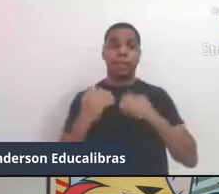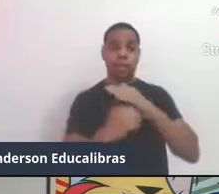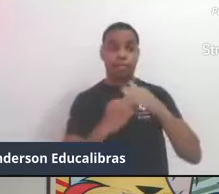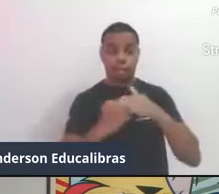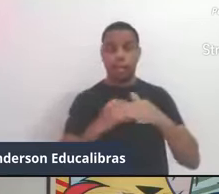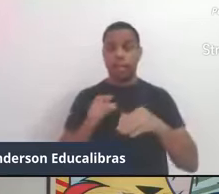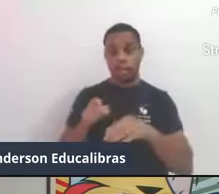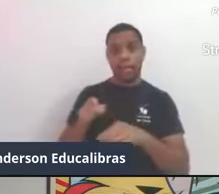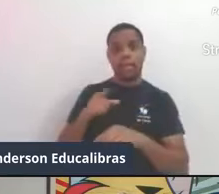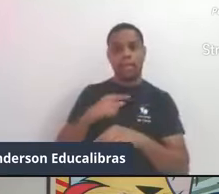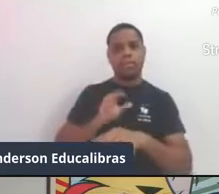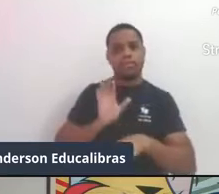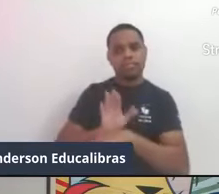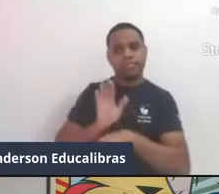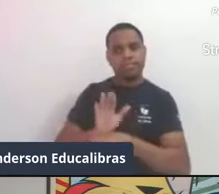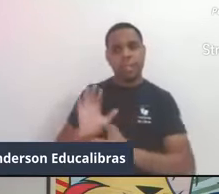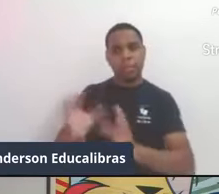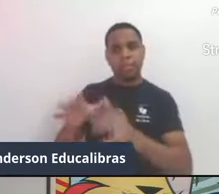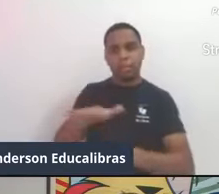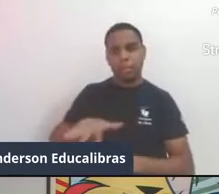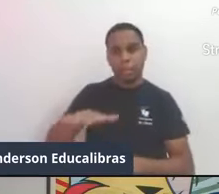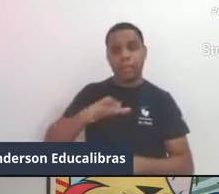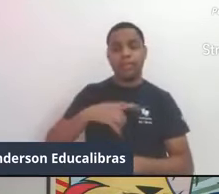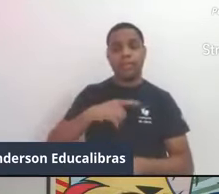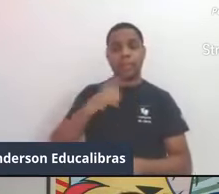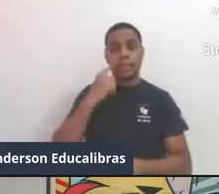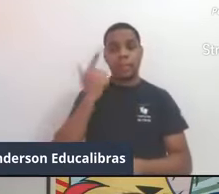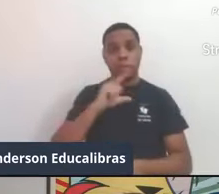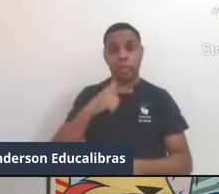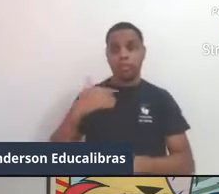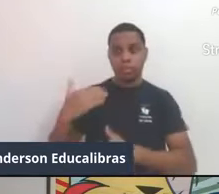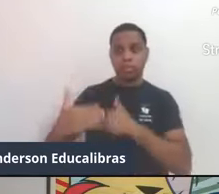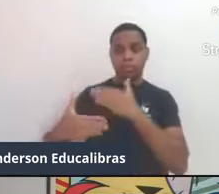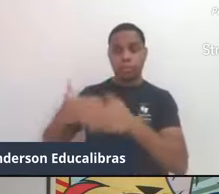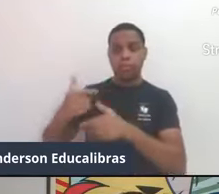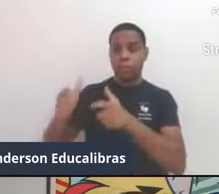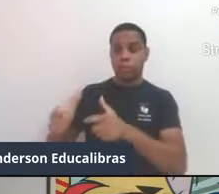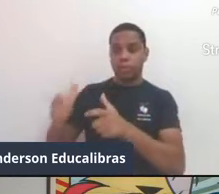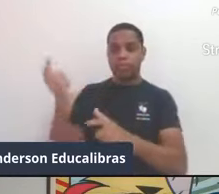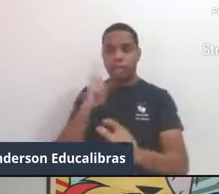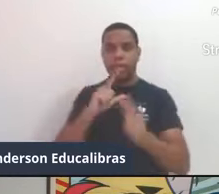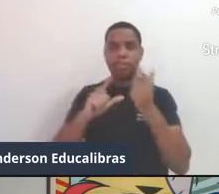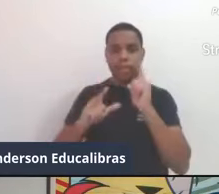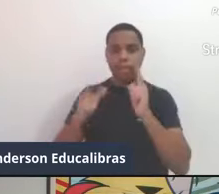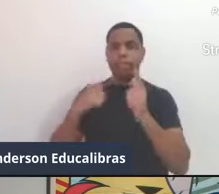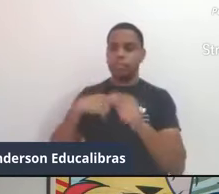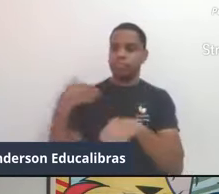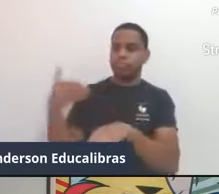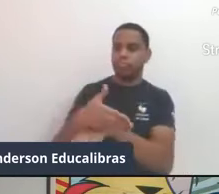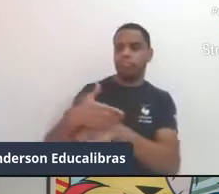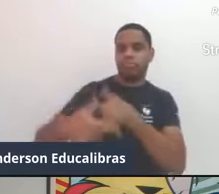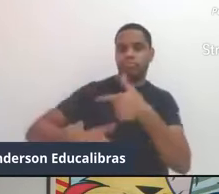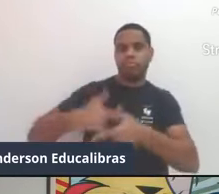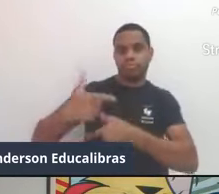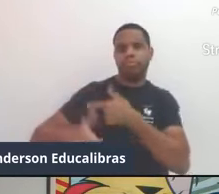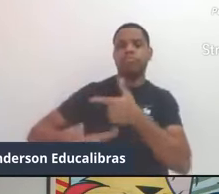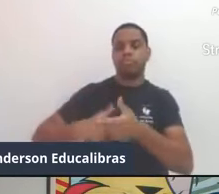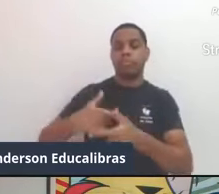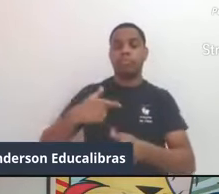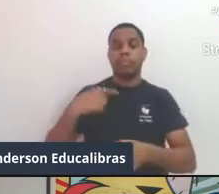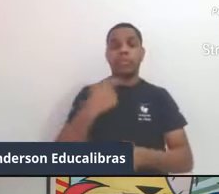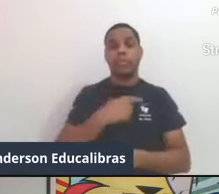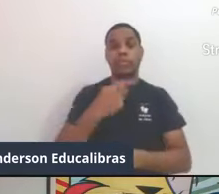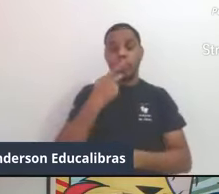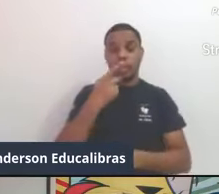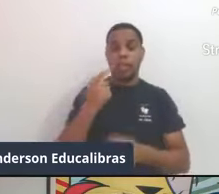que essas pessoas, de fato, continuem no crescimento do teu espaço de inserção, e aí eu acho que a gente está falando